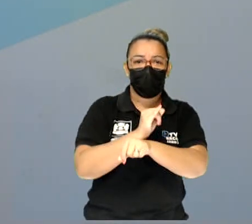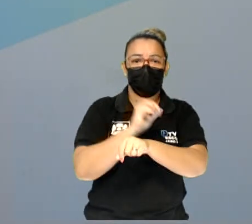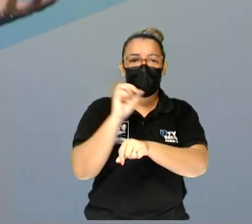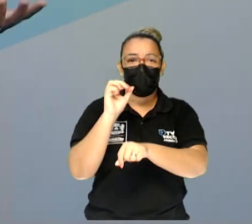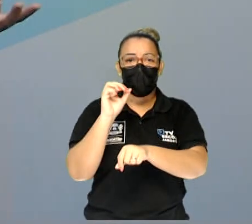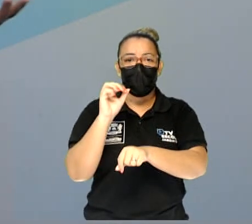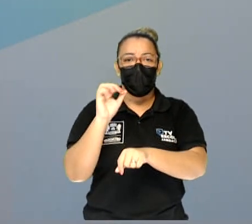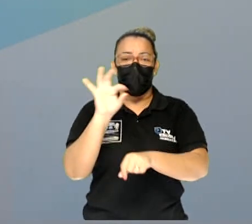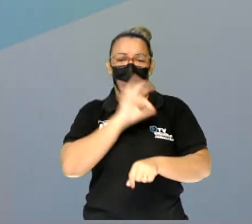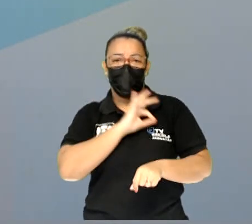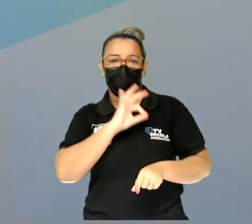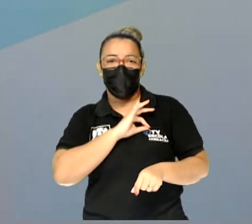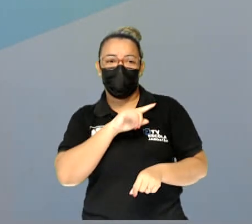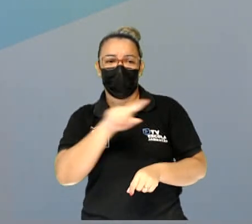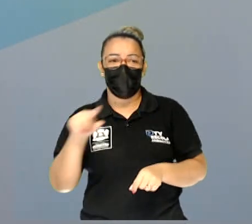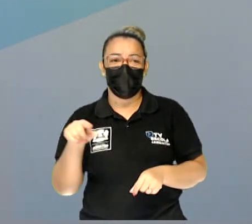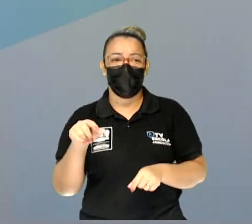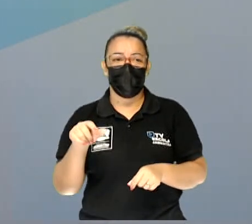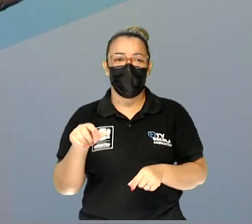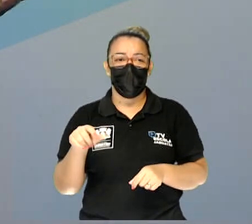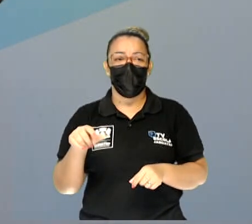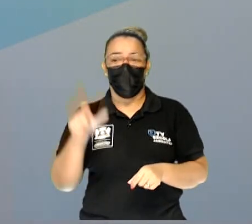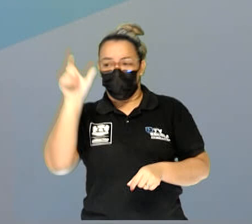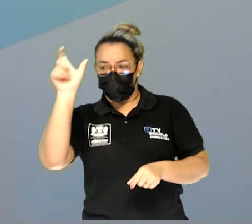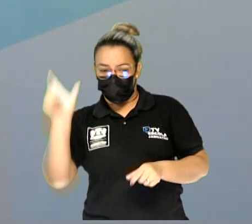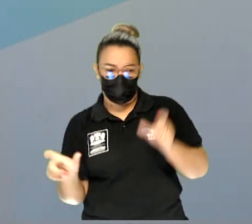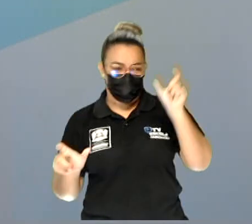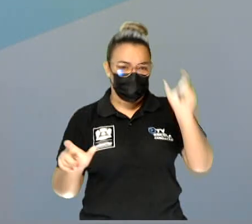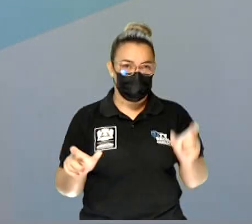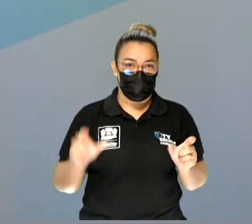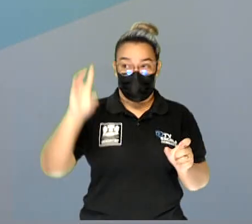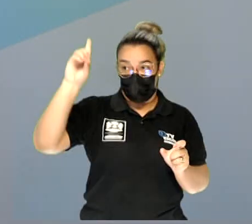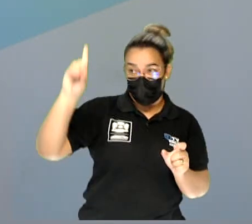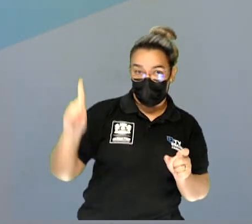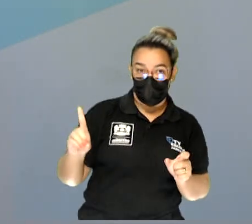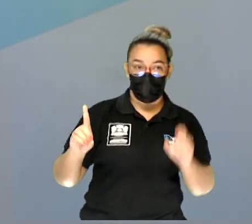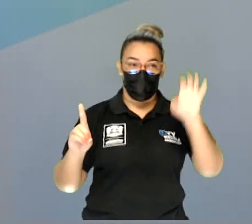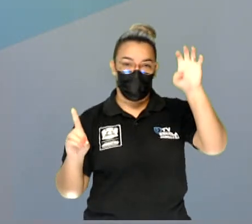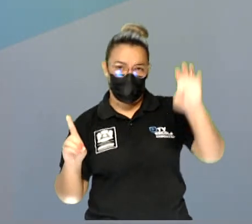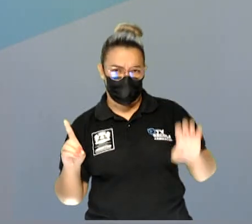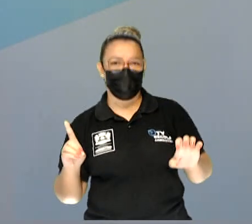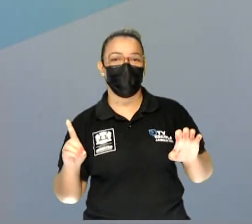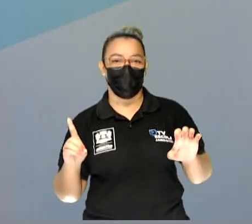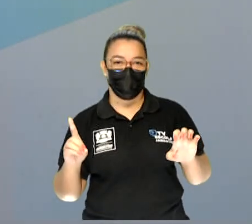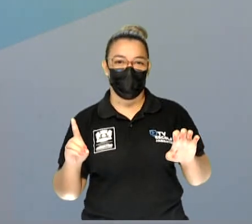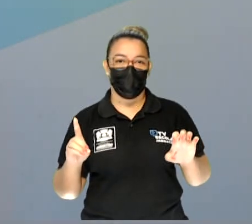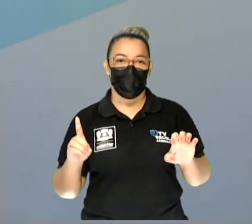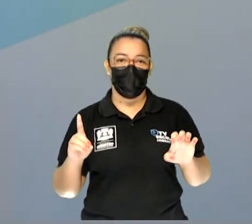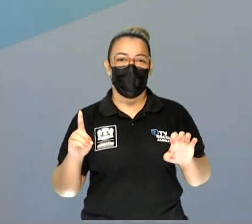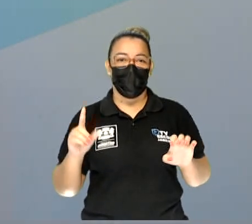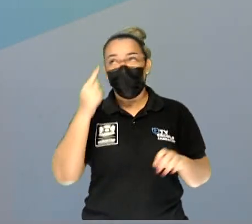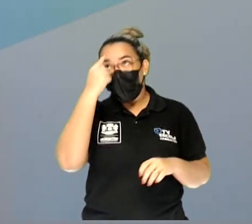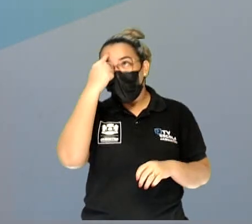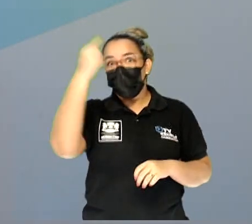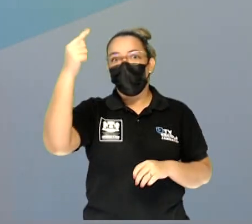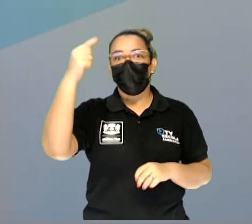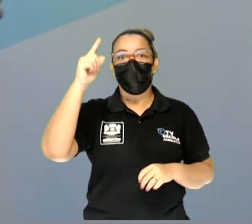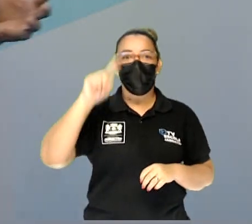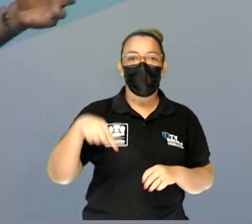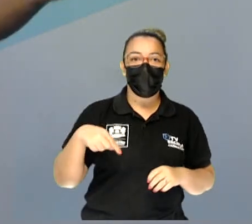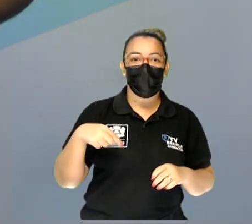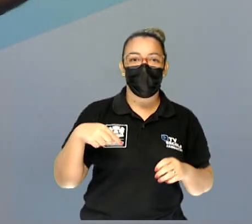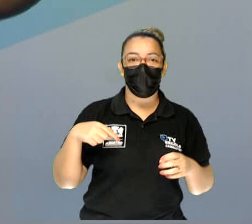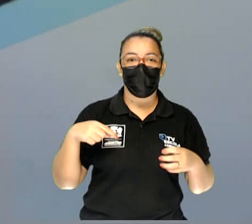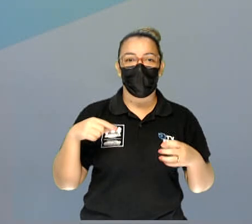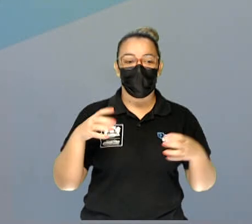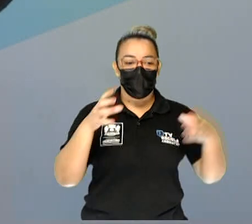de flanco. Flanco é o lado, a direção. Então, a ideia era distribuir as forças em